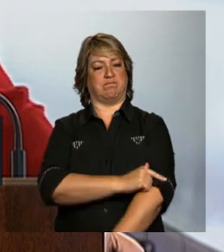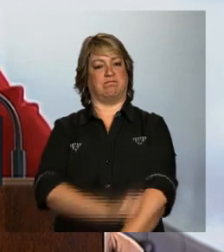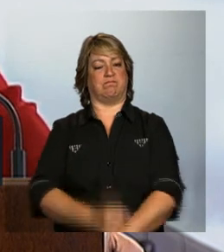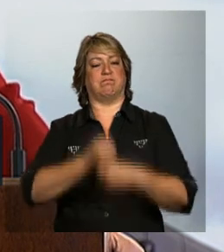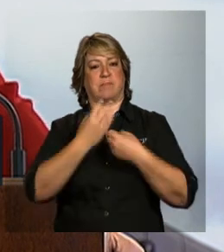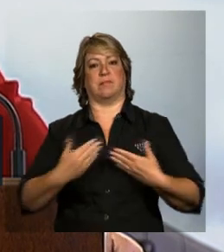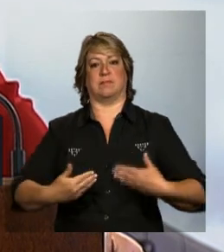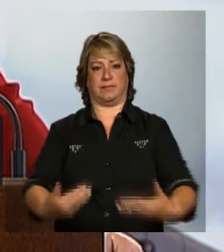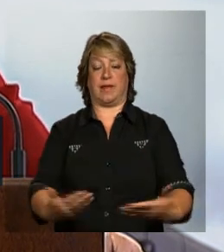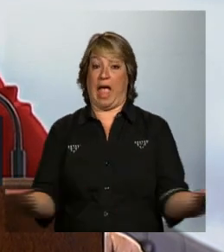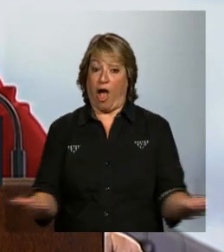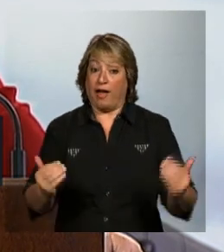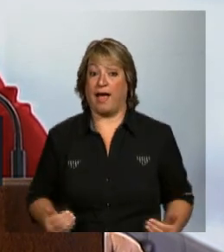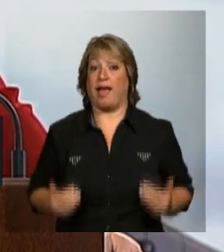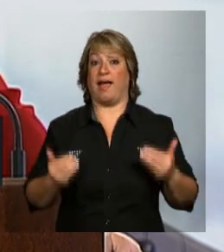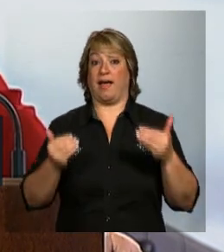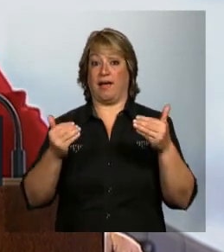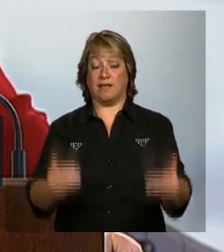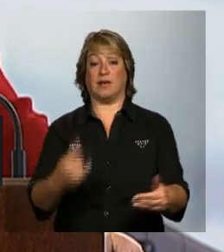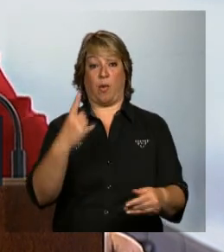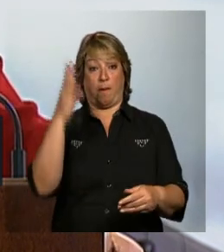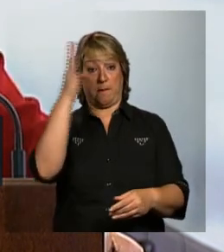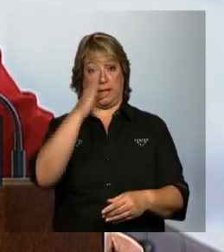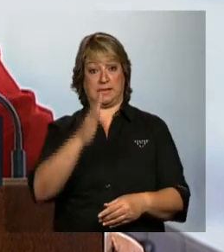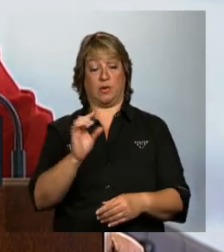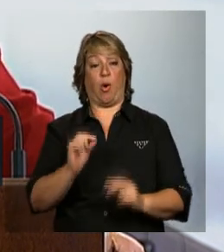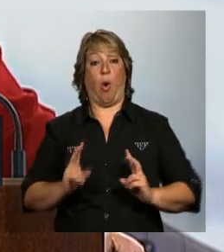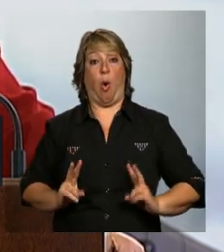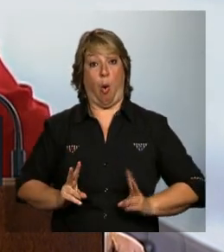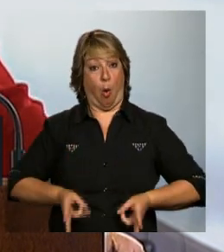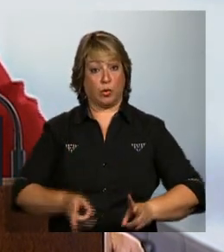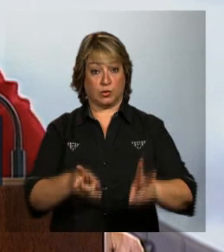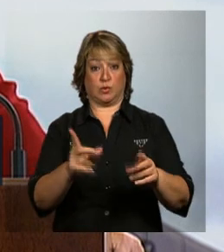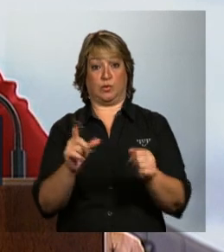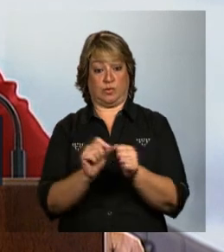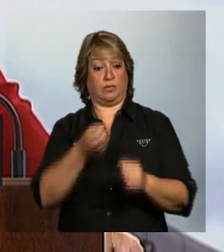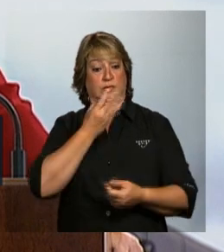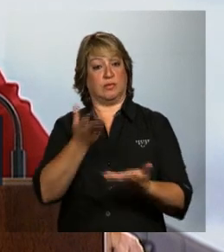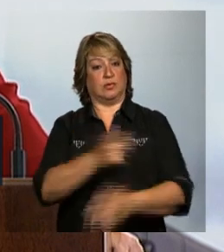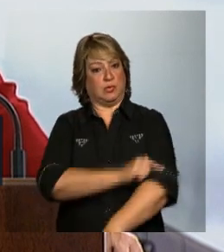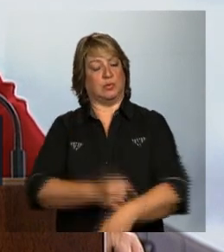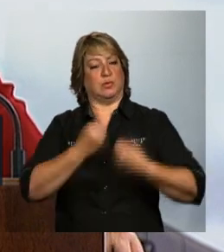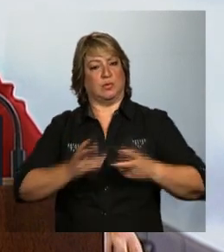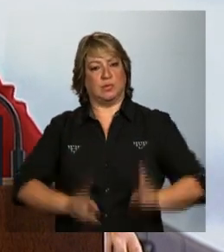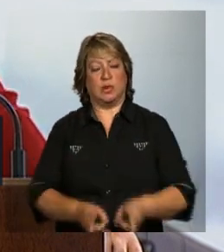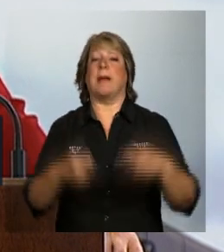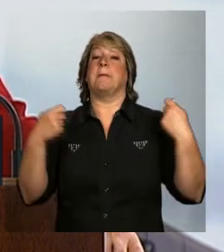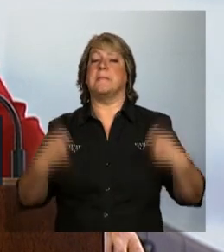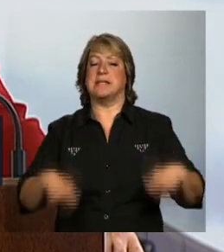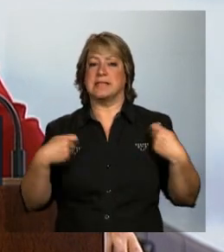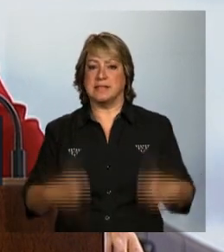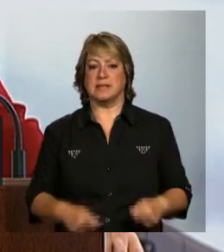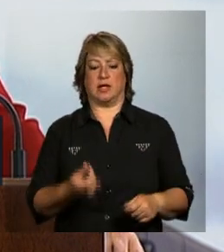avançar na construção de um Brasil que para continuar tendo justo já deve ter uma economia